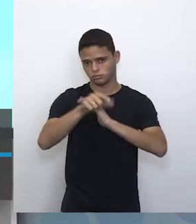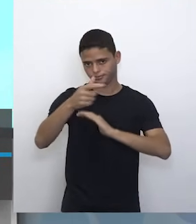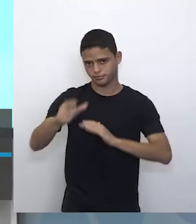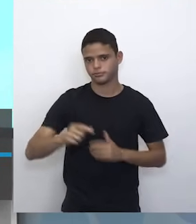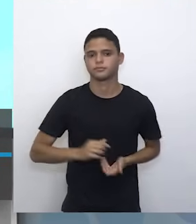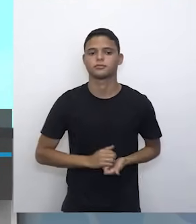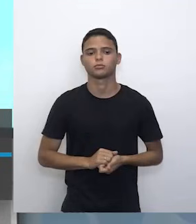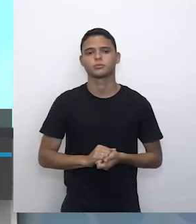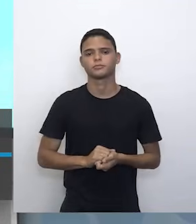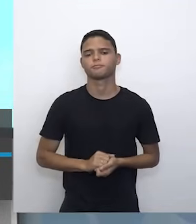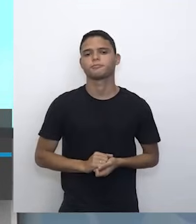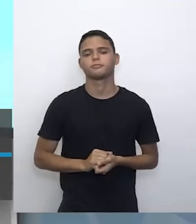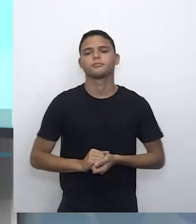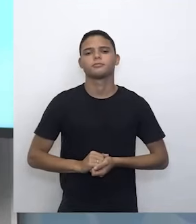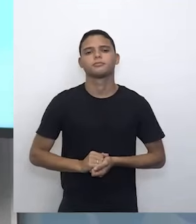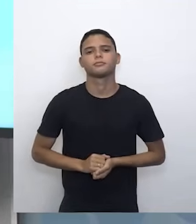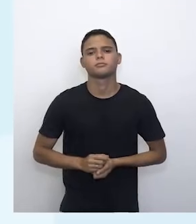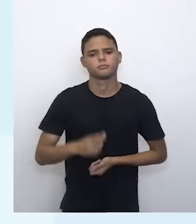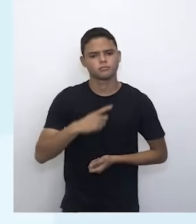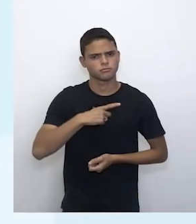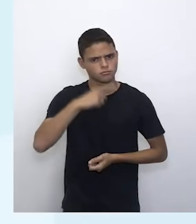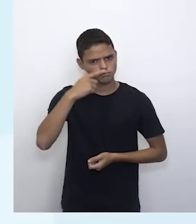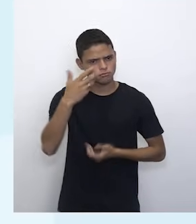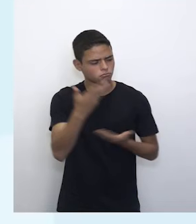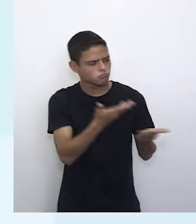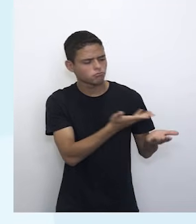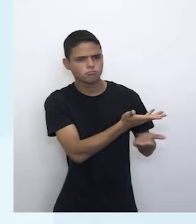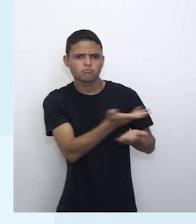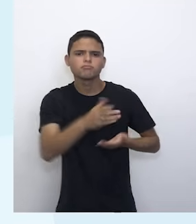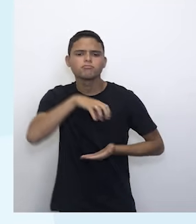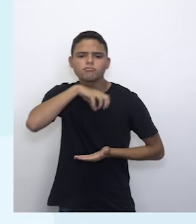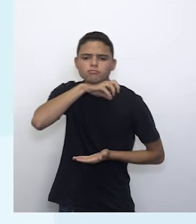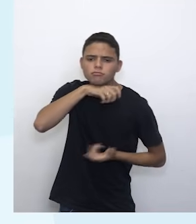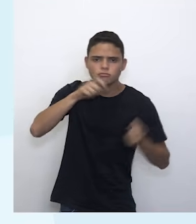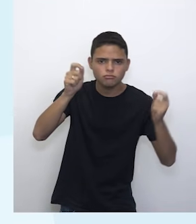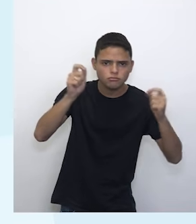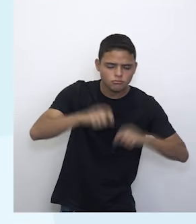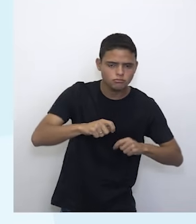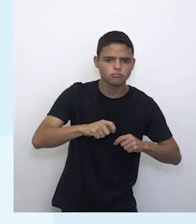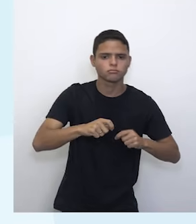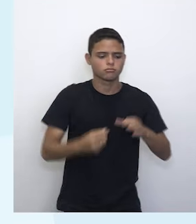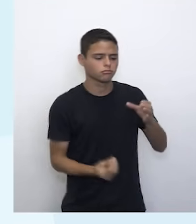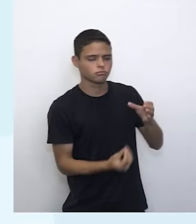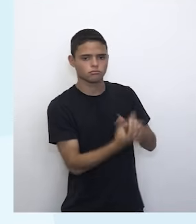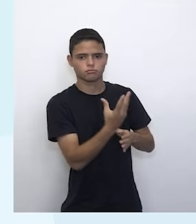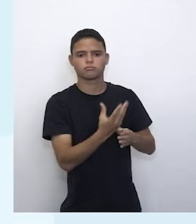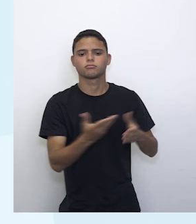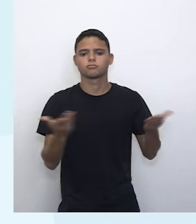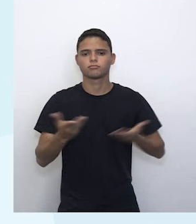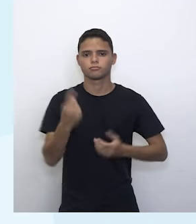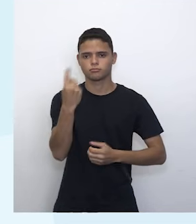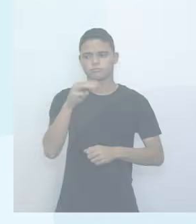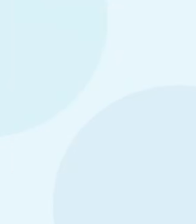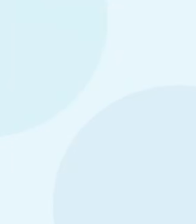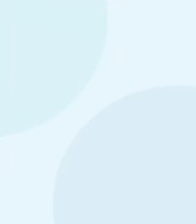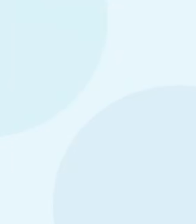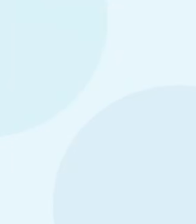você. Será que existe algum animal que pode ser produzido dessa forma? Eu vou deixar só 1 minutinho aí, que essa tá fácil.